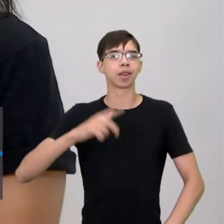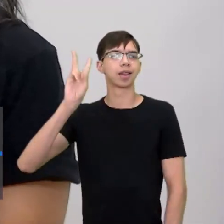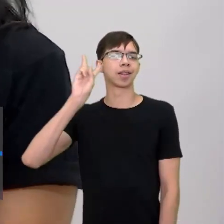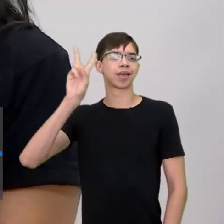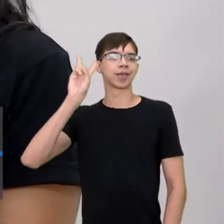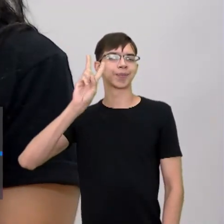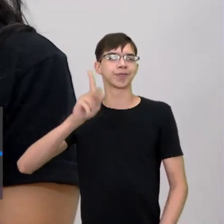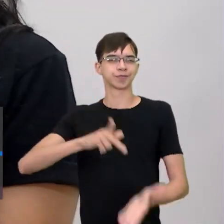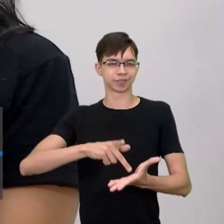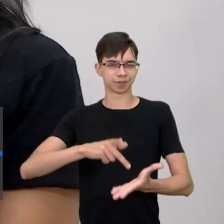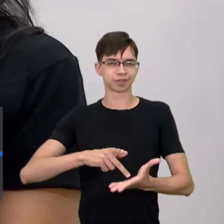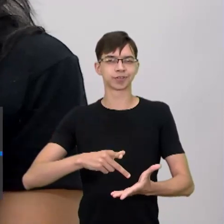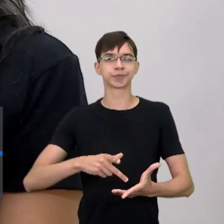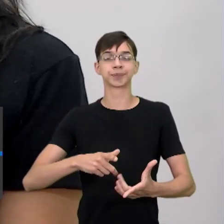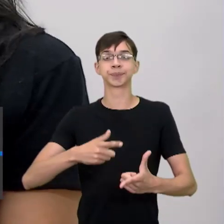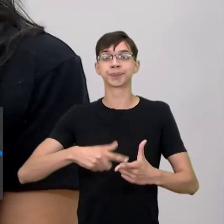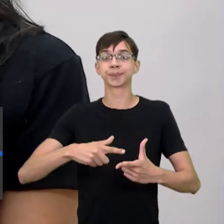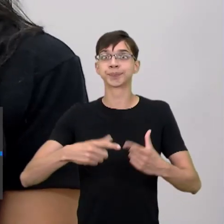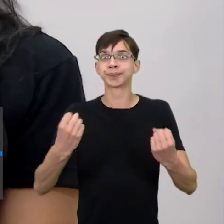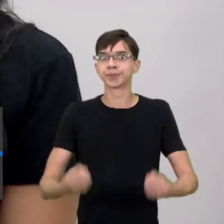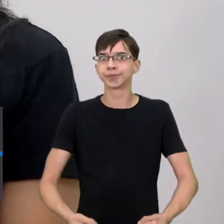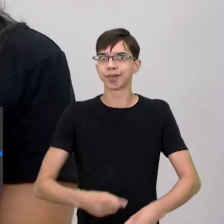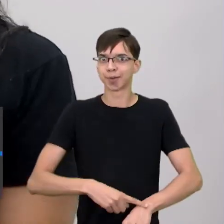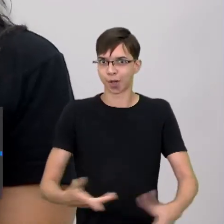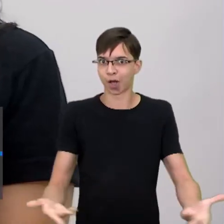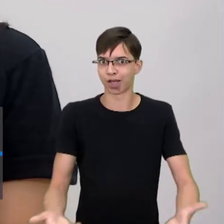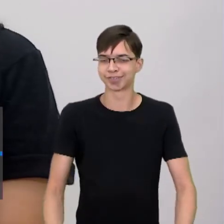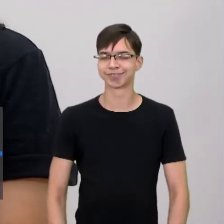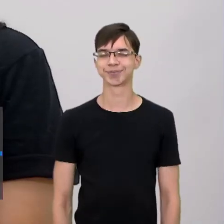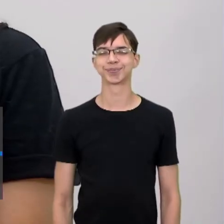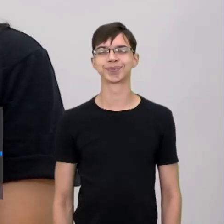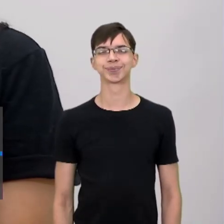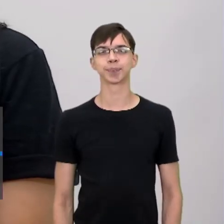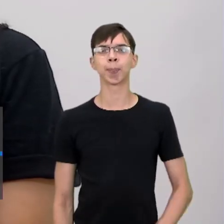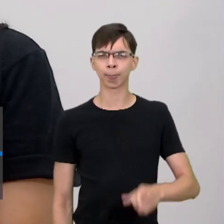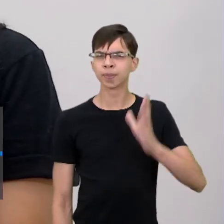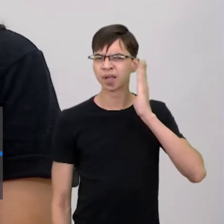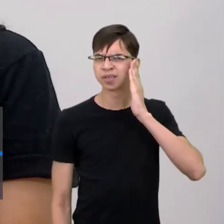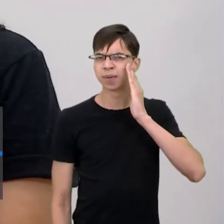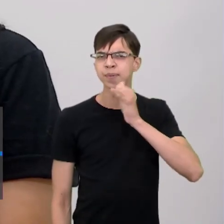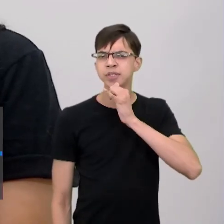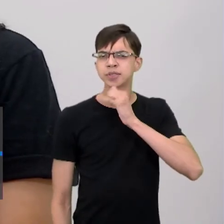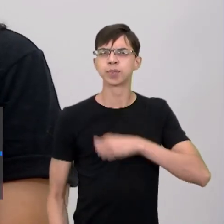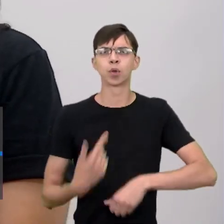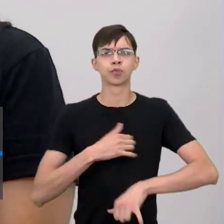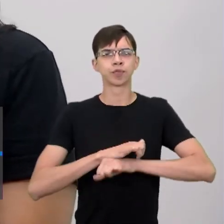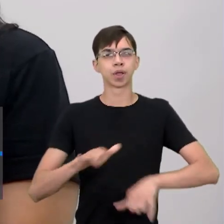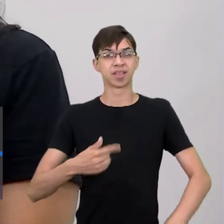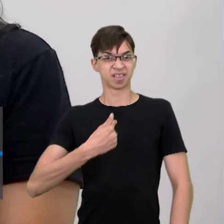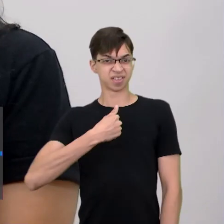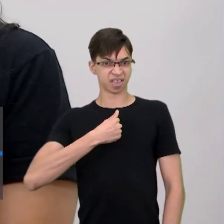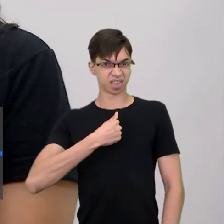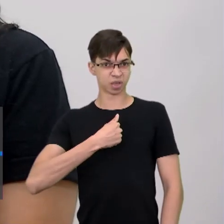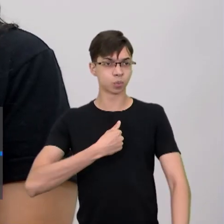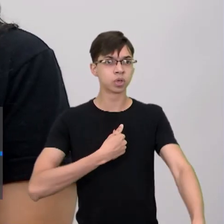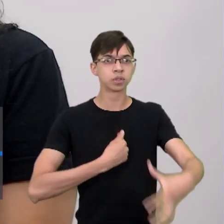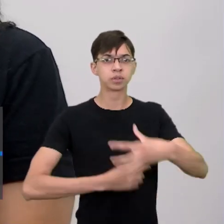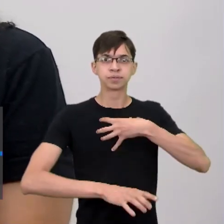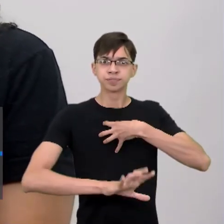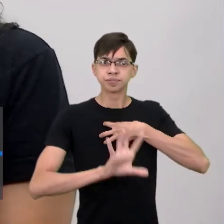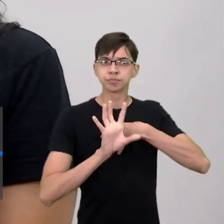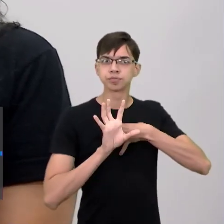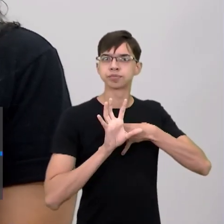Momento polêmico. Sabe quando a gente fala assim, se eu tivesse no lugar de fulano, eu teria feito